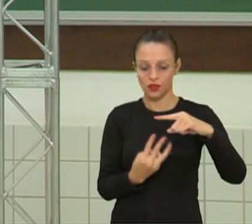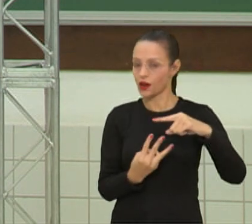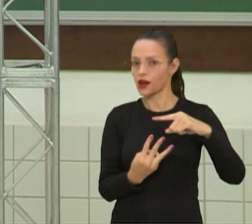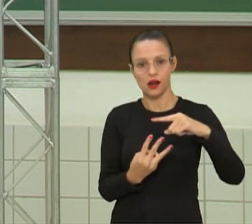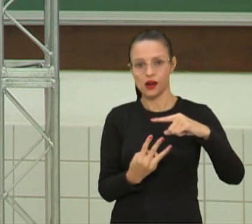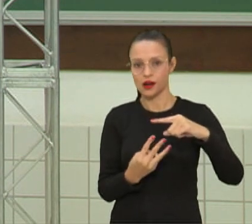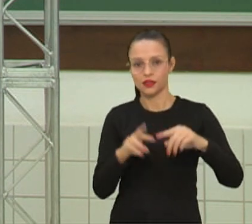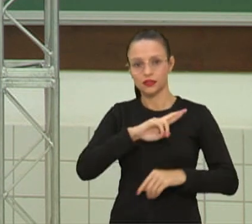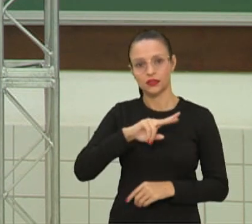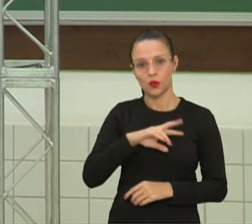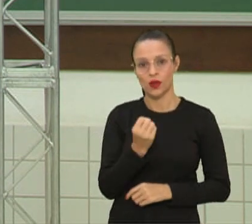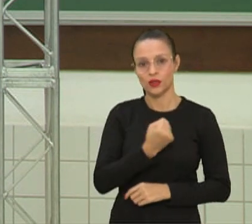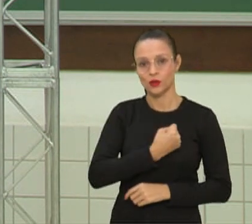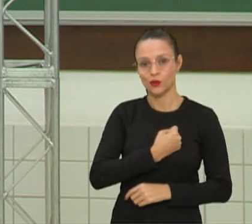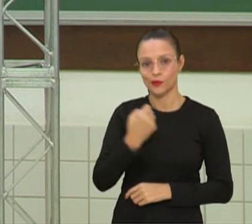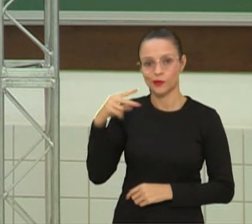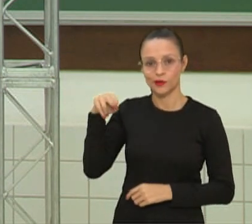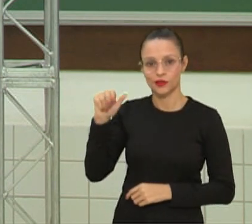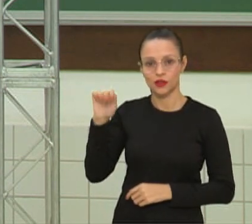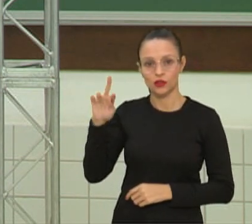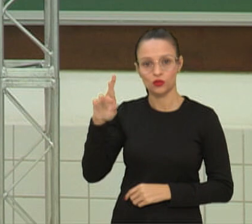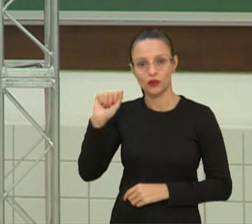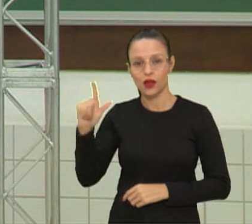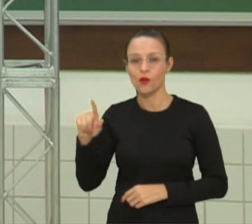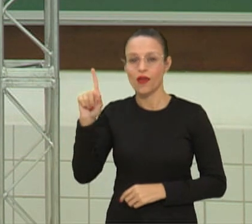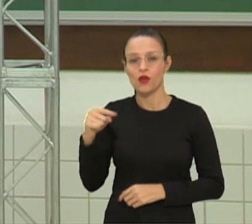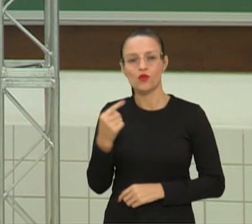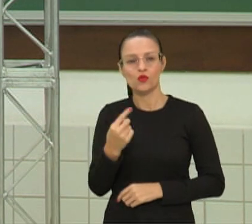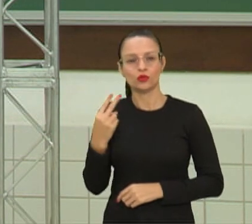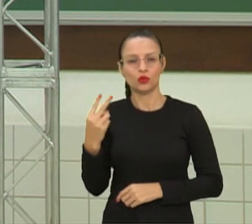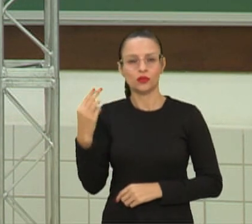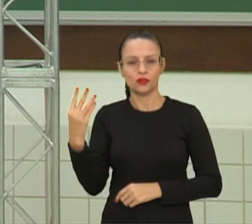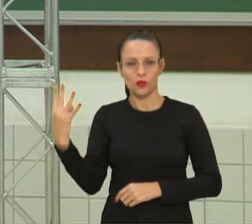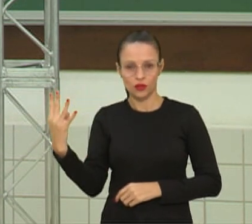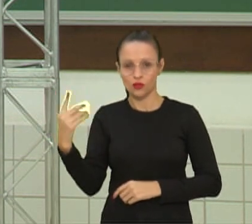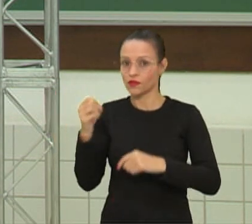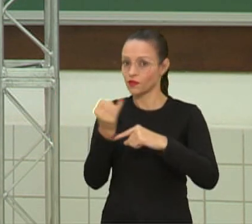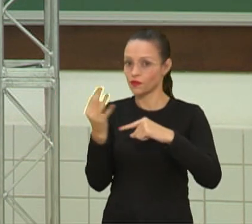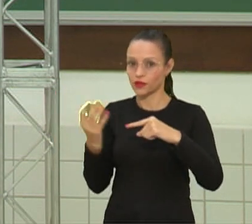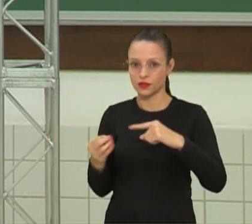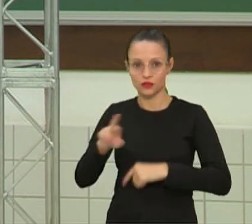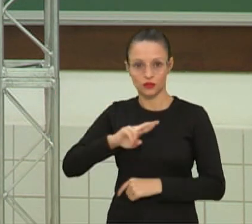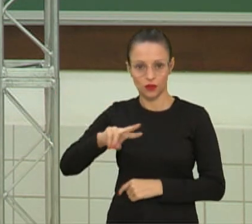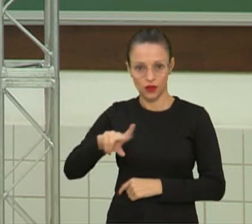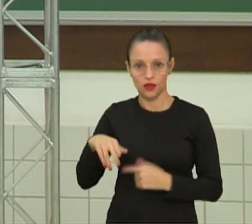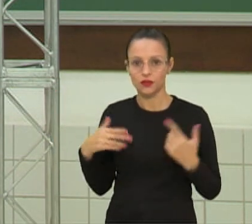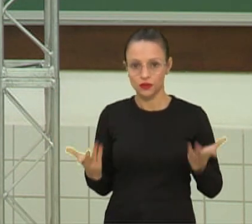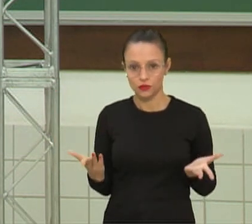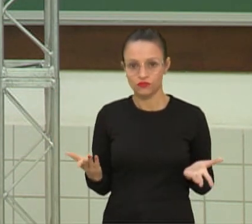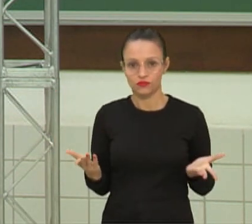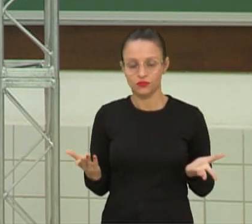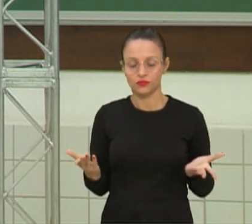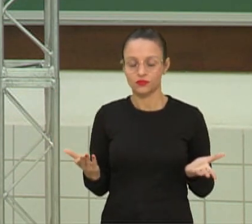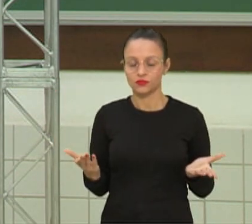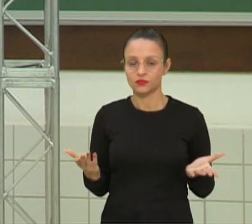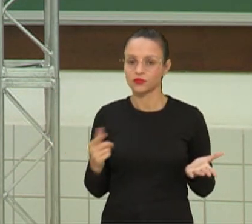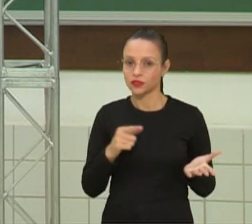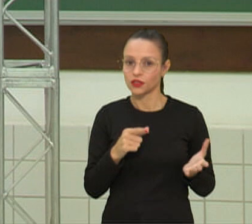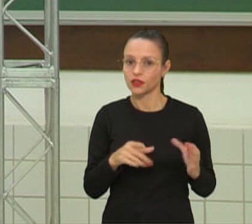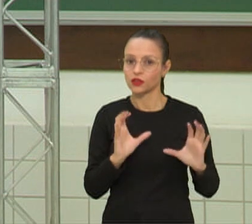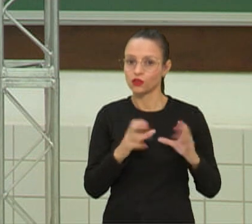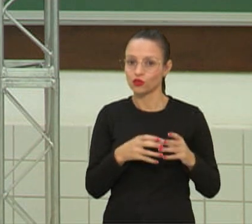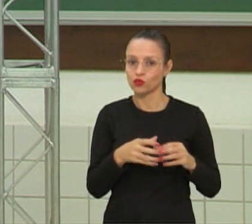não pertence aos números naturais. O número natural é 1, 2, 3, 4, a fração não entra. Então, ali o meu conjunto seria